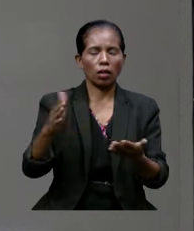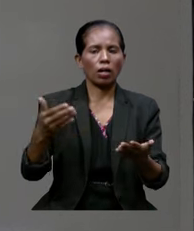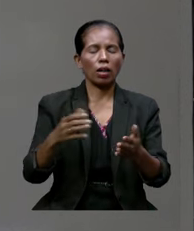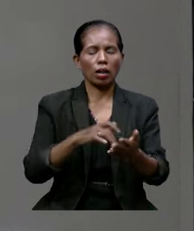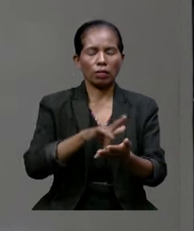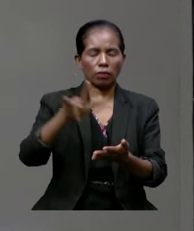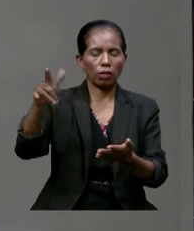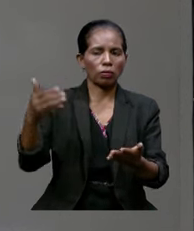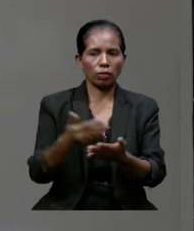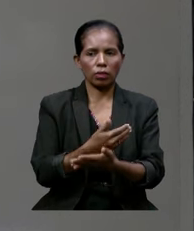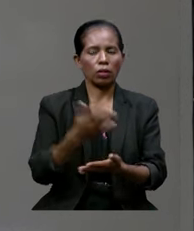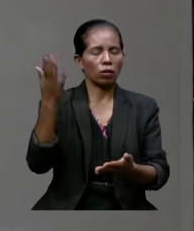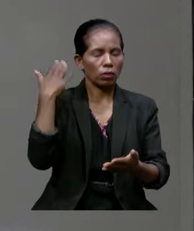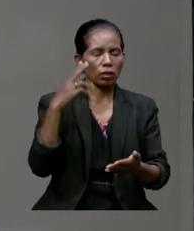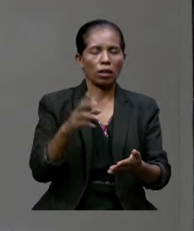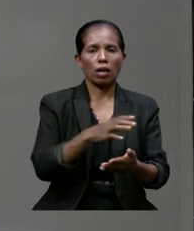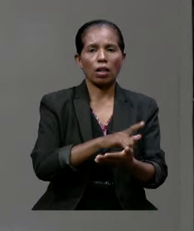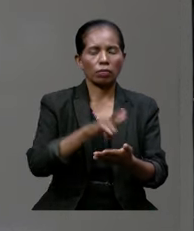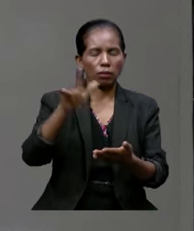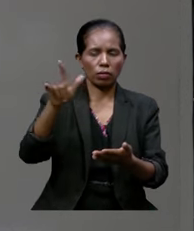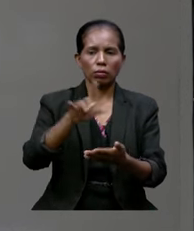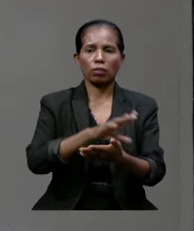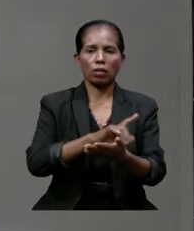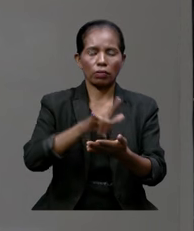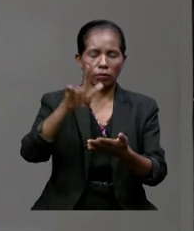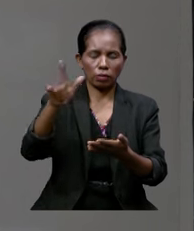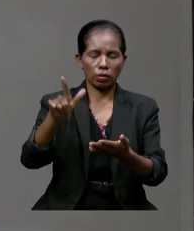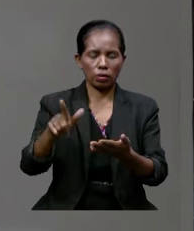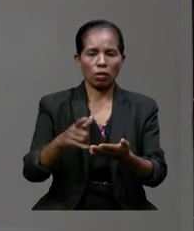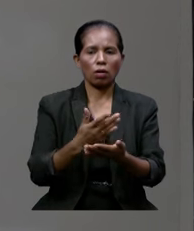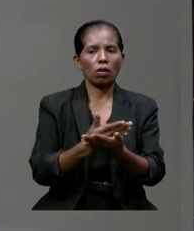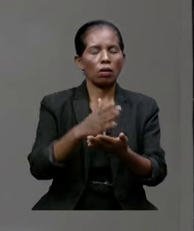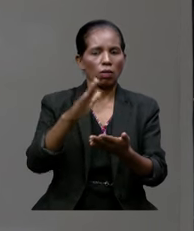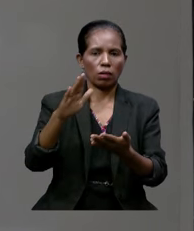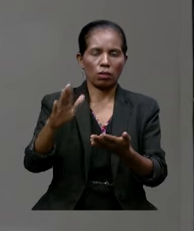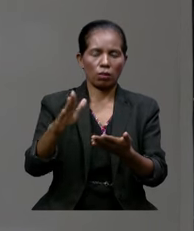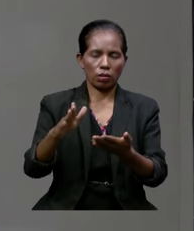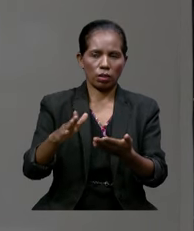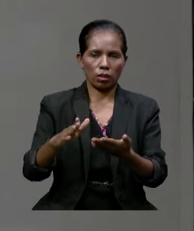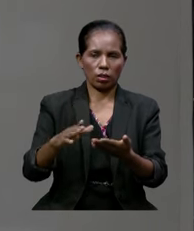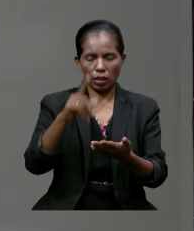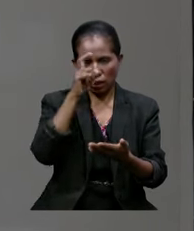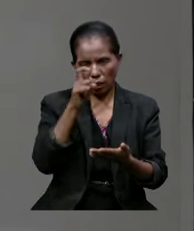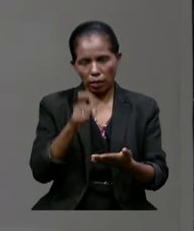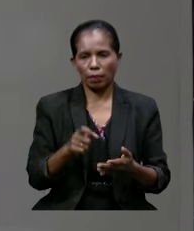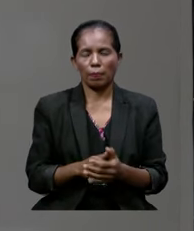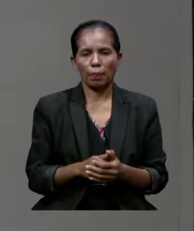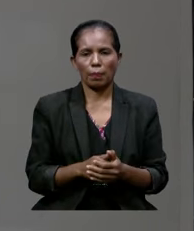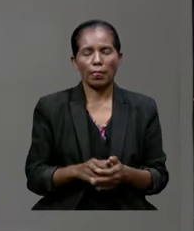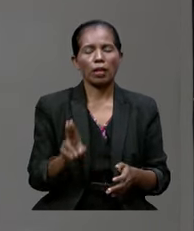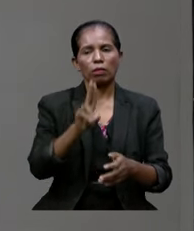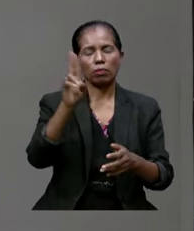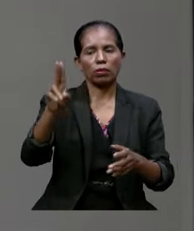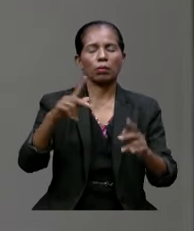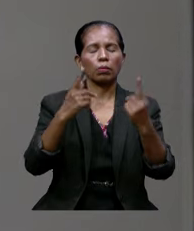realidade aviang aviang usado o ito inglês caro ita dian second hand atliutan aviang nemos usa fali